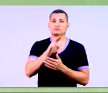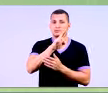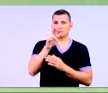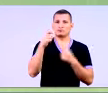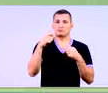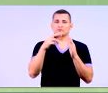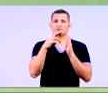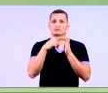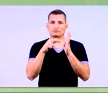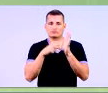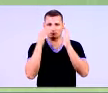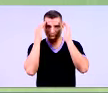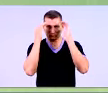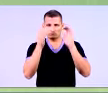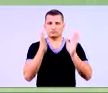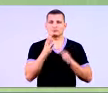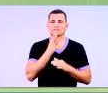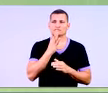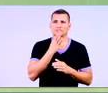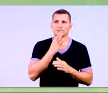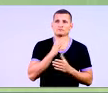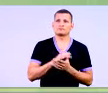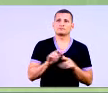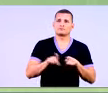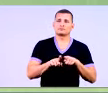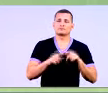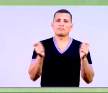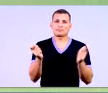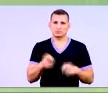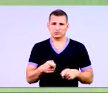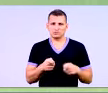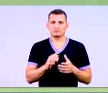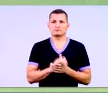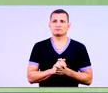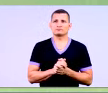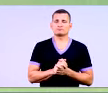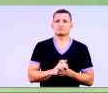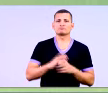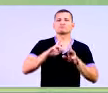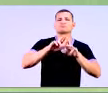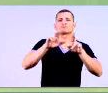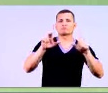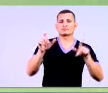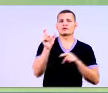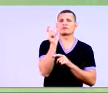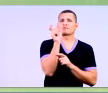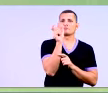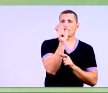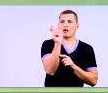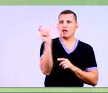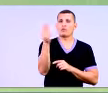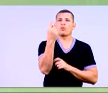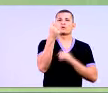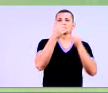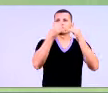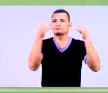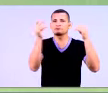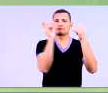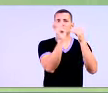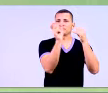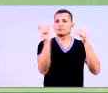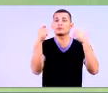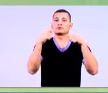conhece e é possível declarar diversas variáveis em uma linha desde que sejam separados por